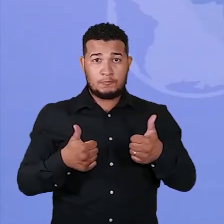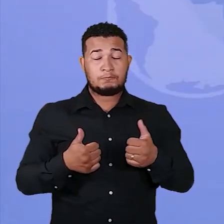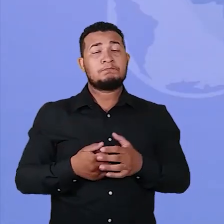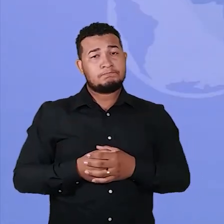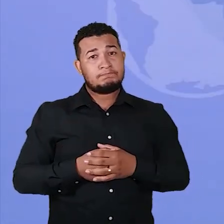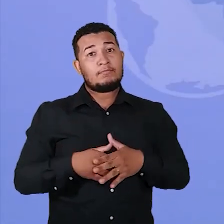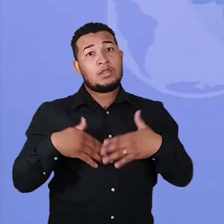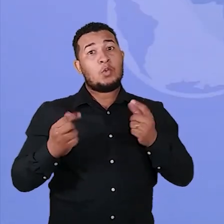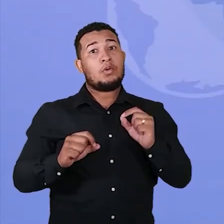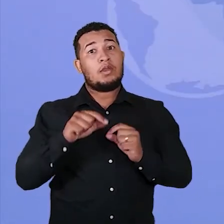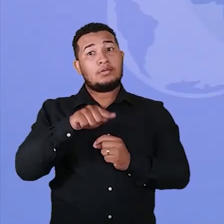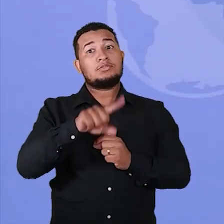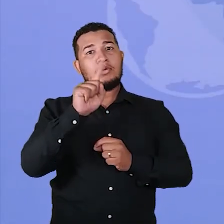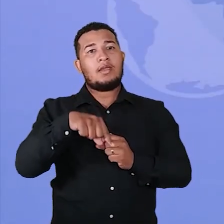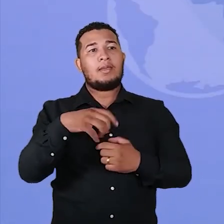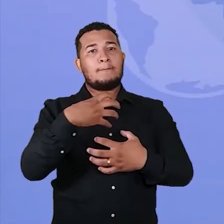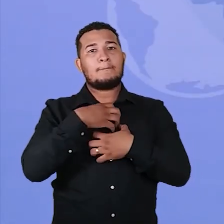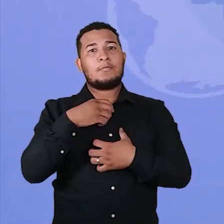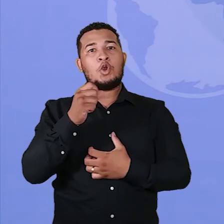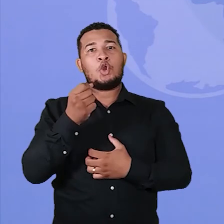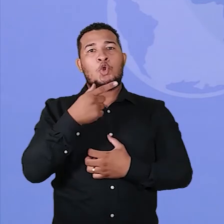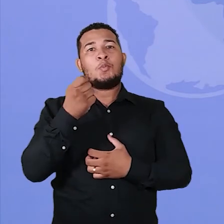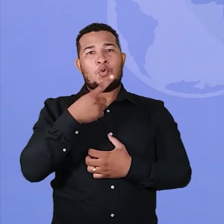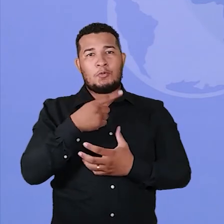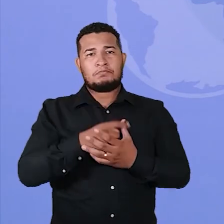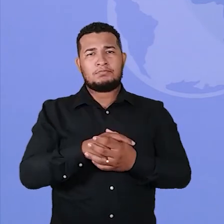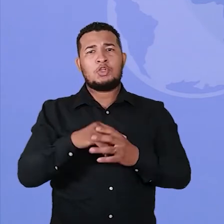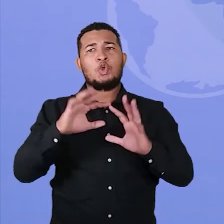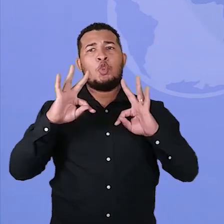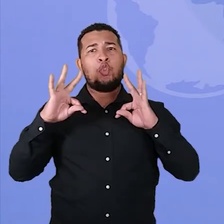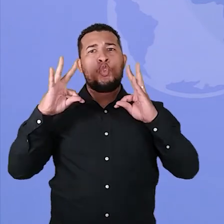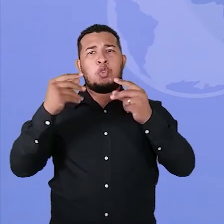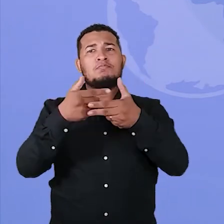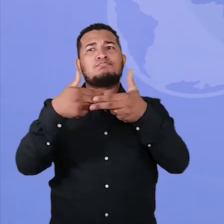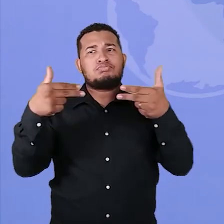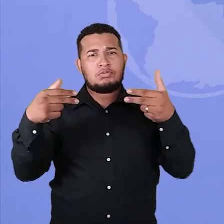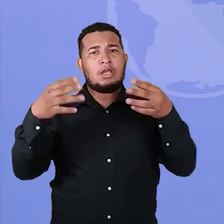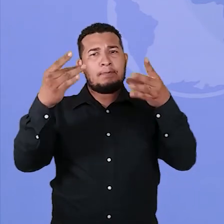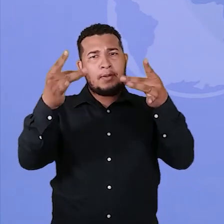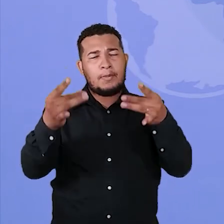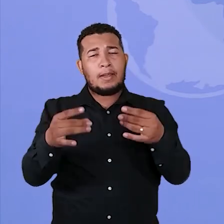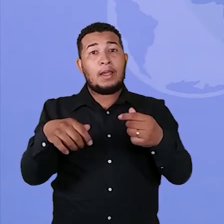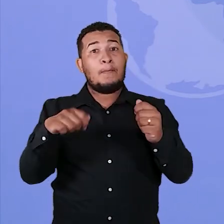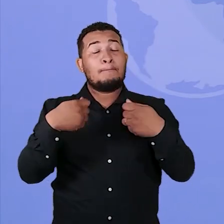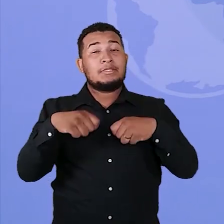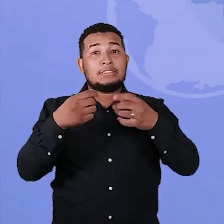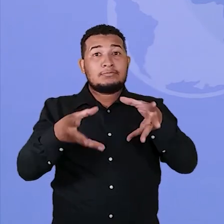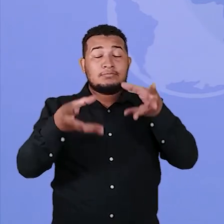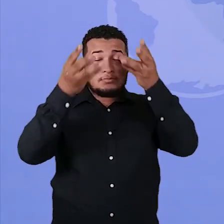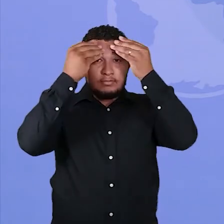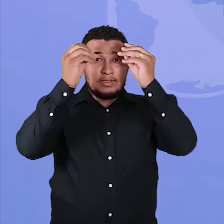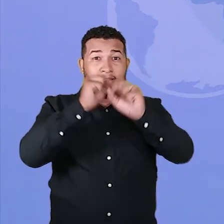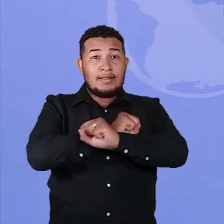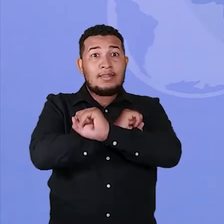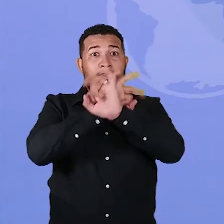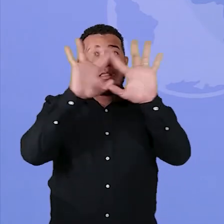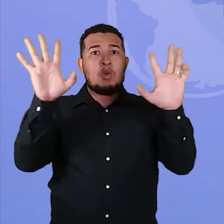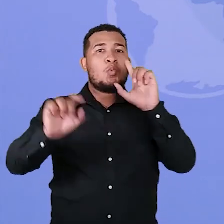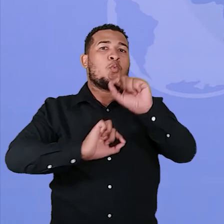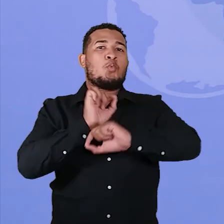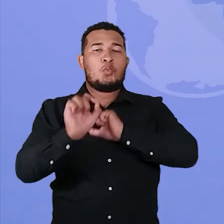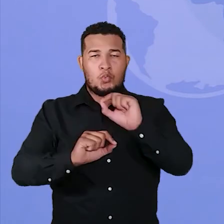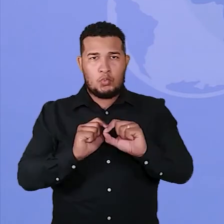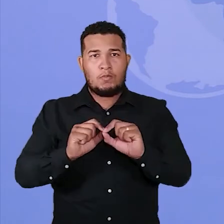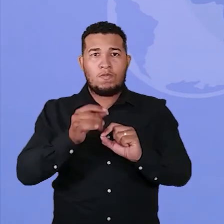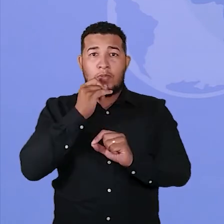Tranquilo? Então, isso é sentido de humor. De tudo isso que eu falei, o que precisa ficar muito claro na